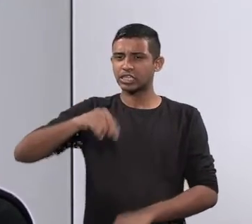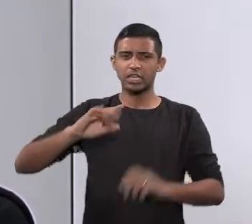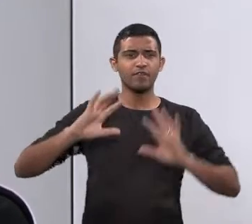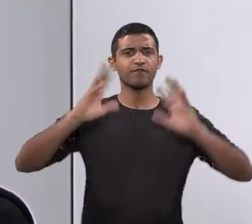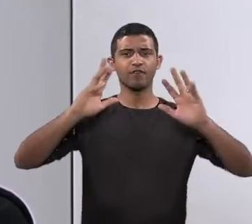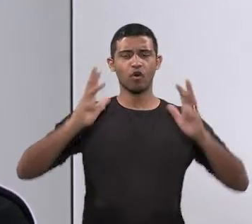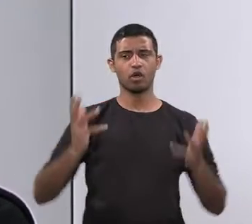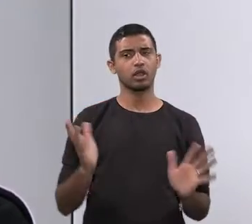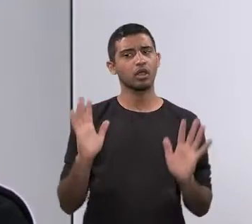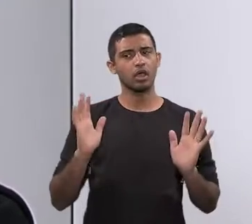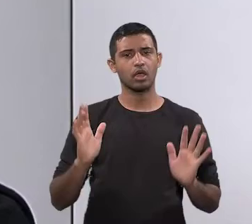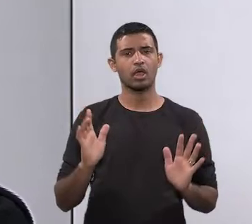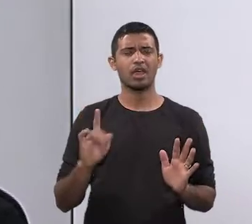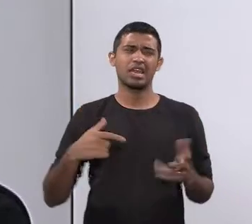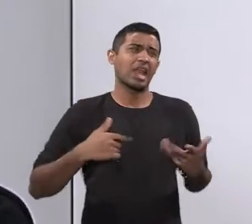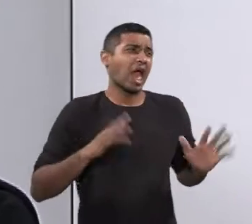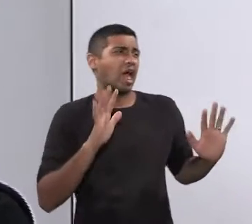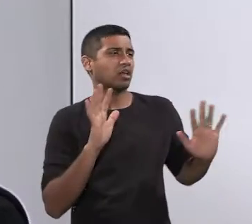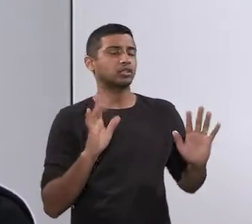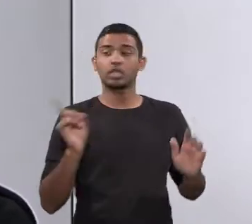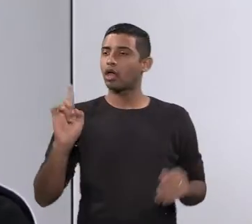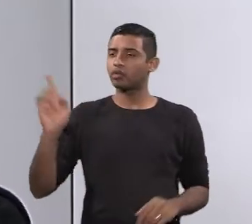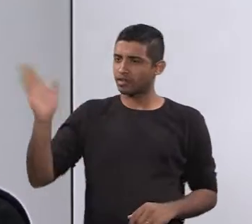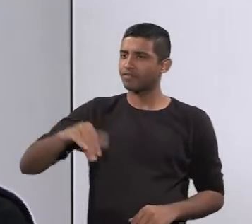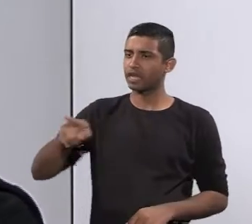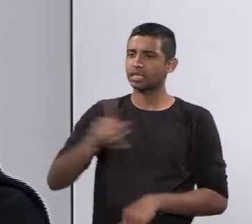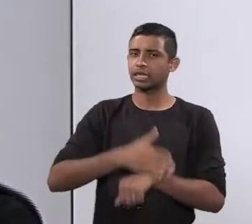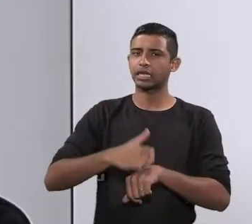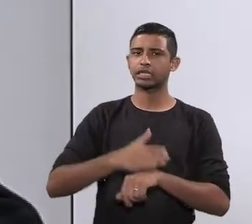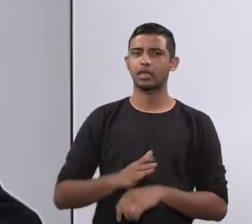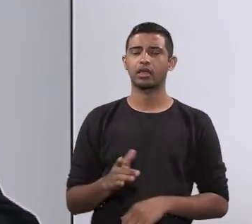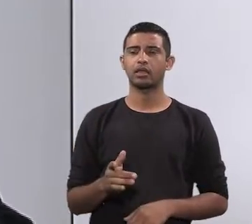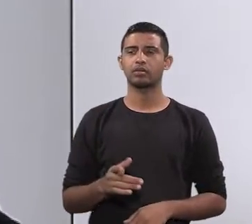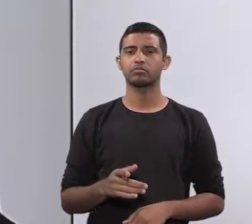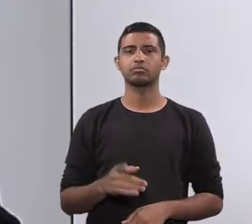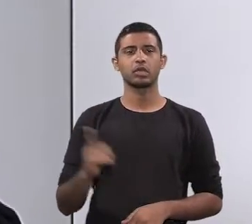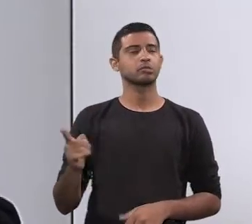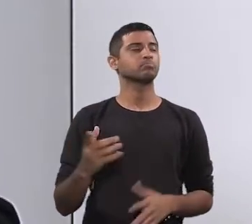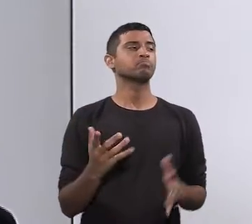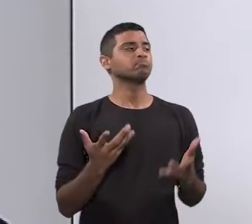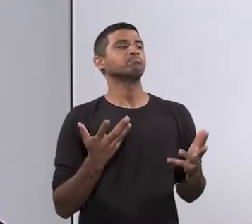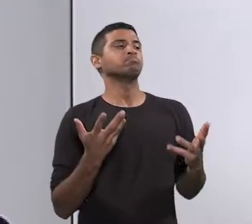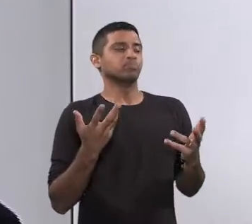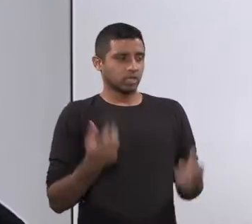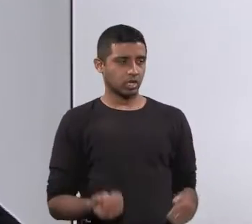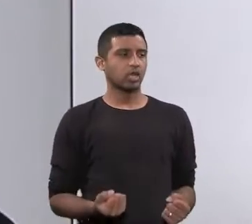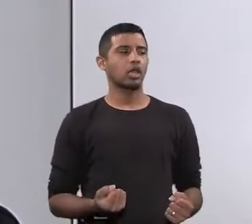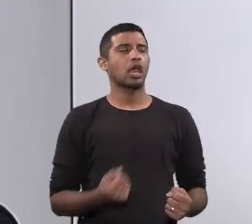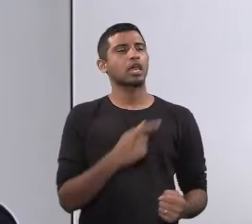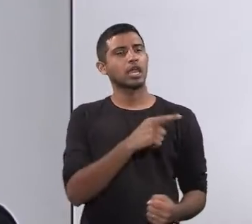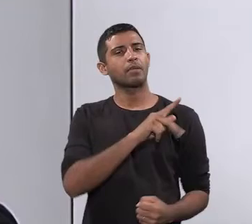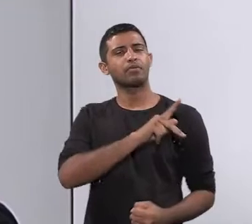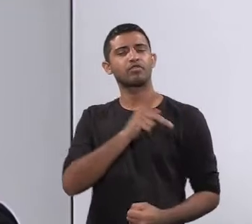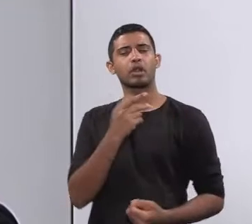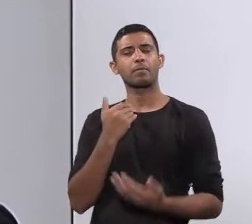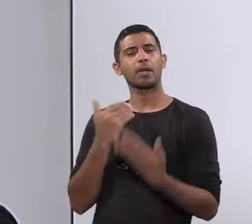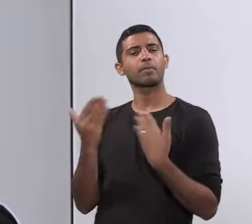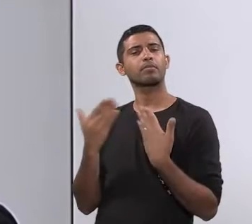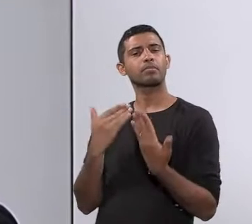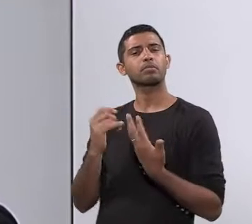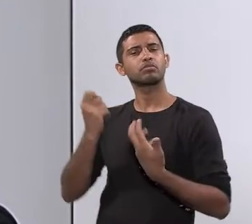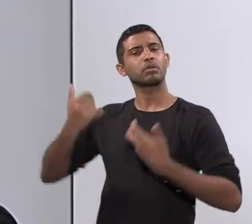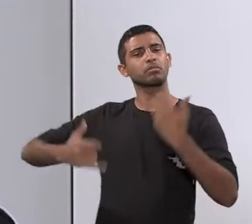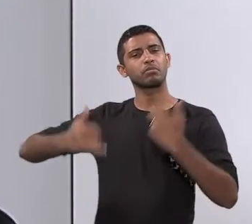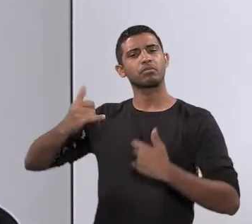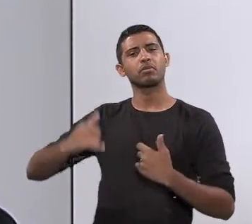tal, eu não vou botar você para fora. Aí ele, não, você vai vir treinar. O menino veio, ela interagiu com o menino,